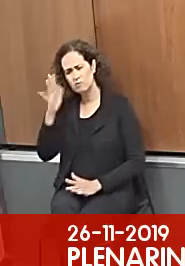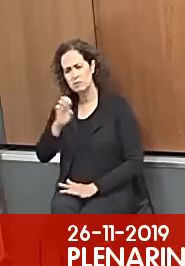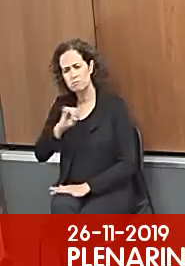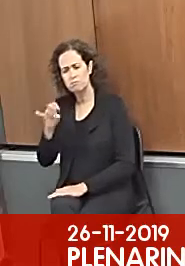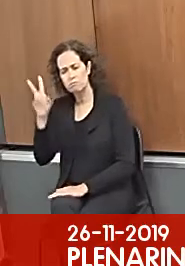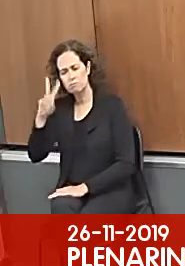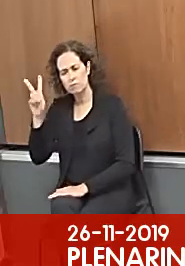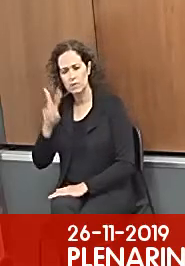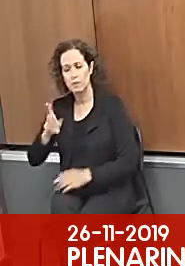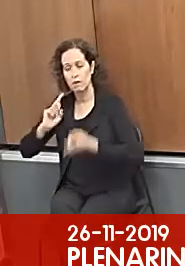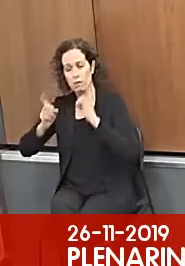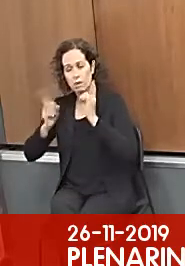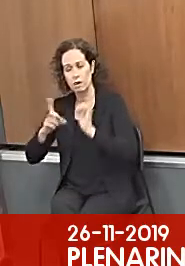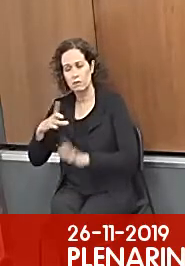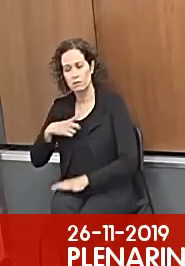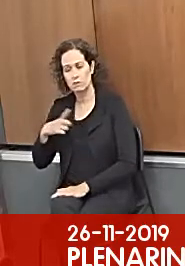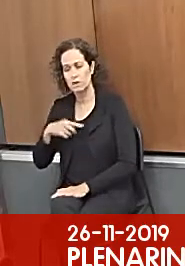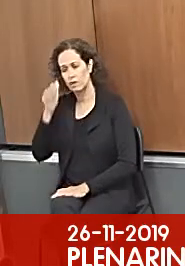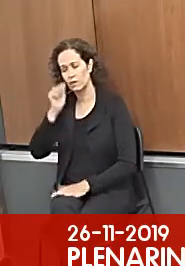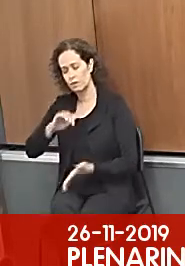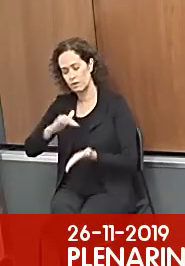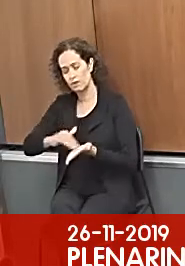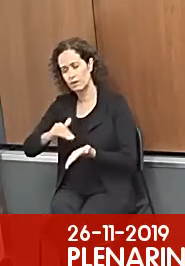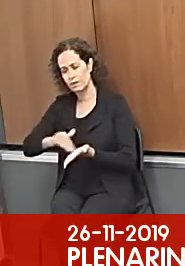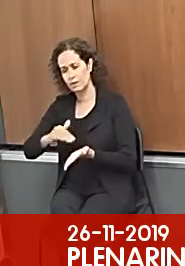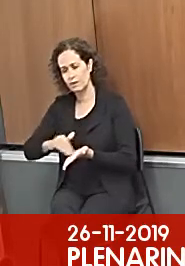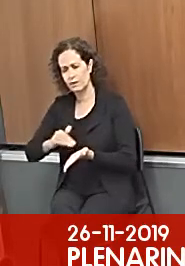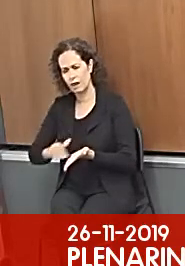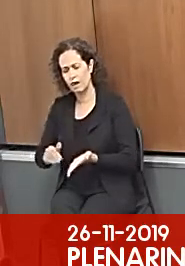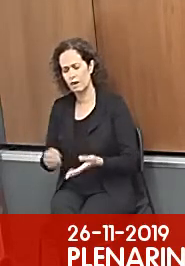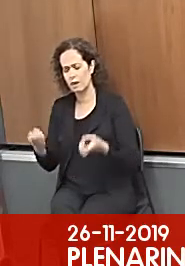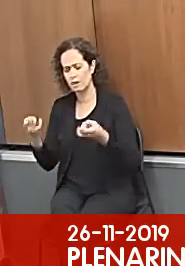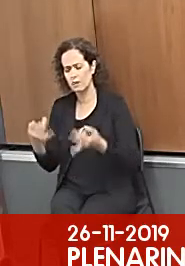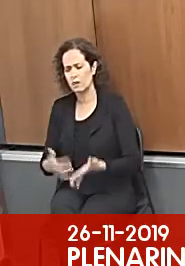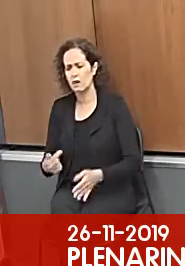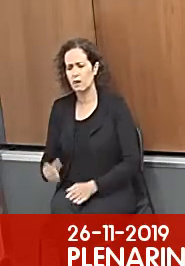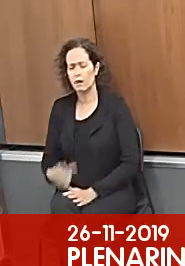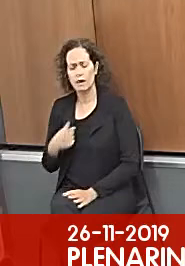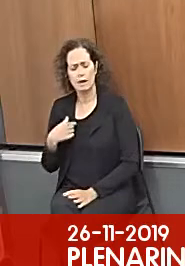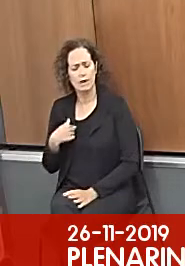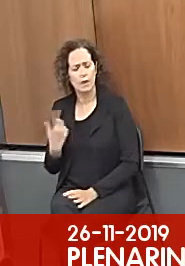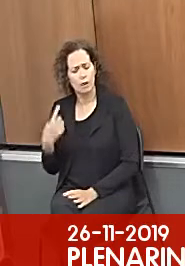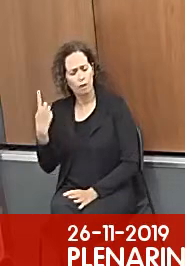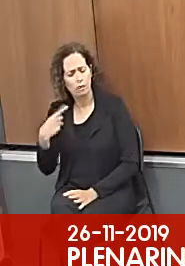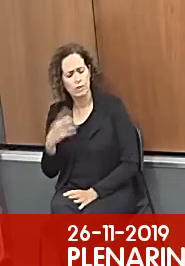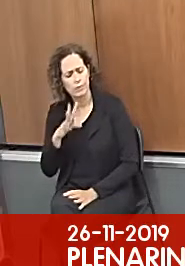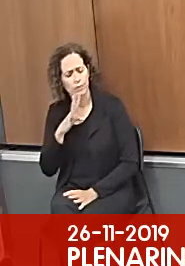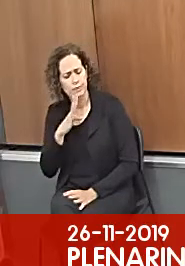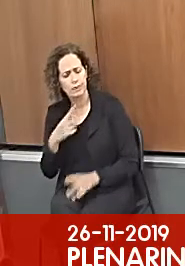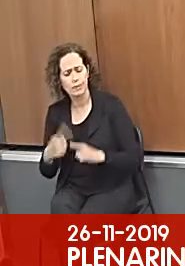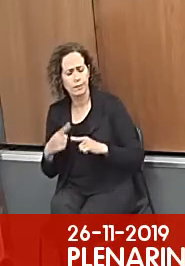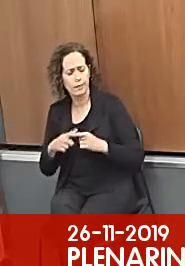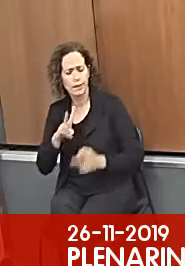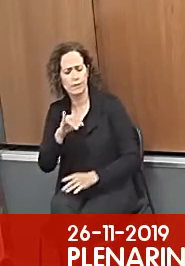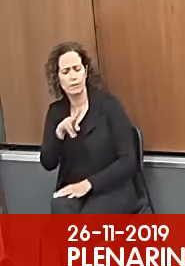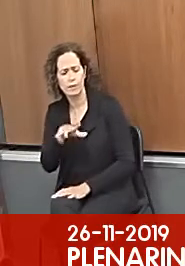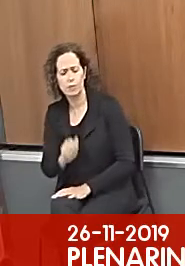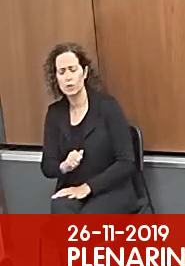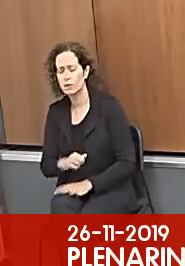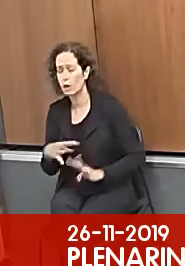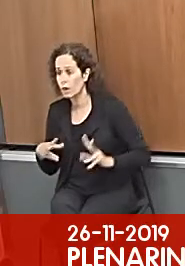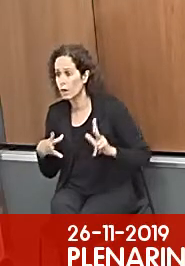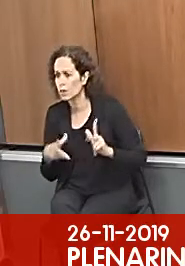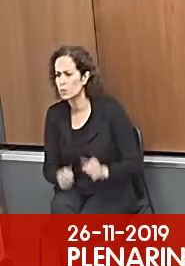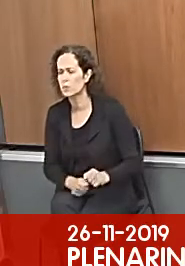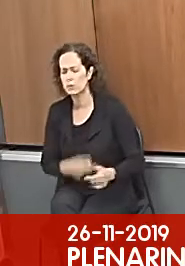daquela reunião que nós tivemos com a secretária, sim, quando ela disse, eu era louco para te conhecer, Vilma, porque todo mundo fala na